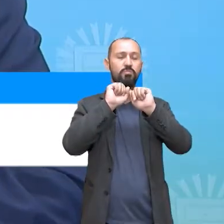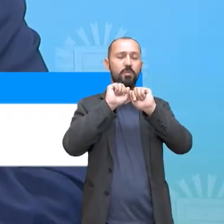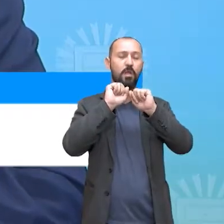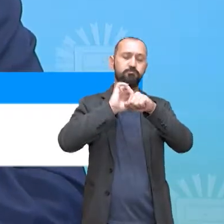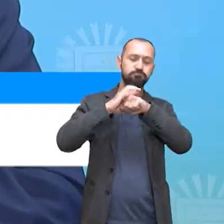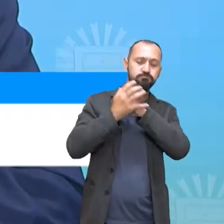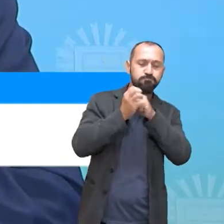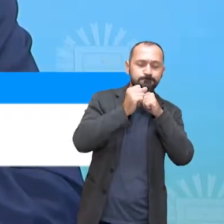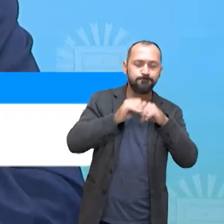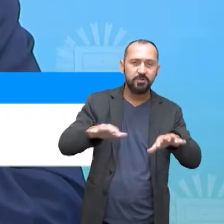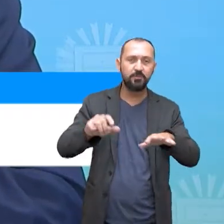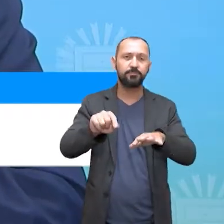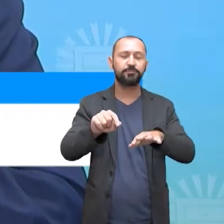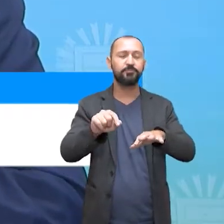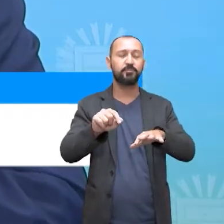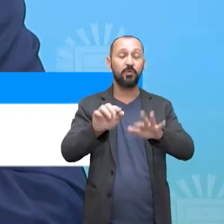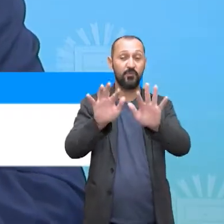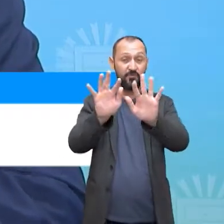dessa pandemia,